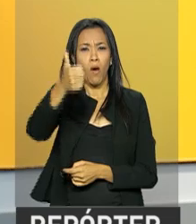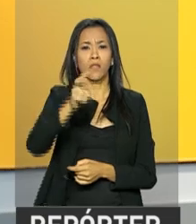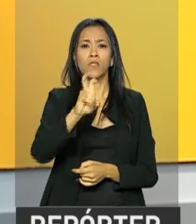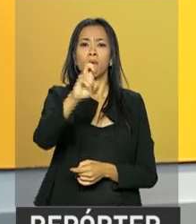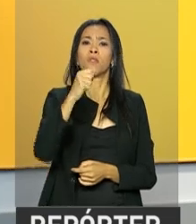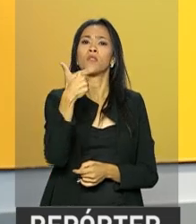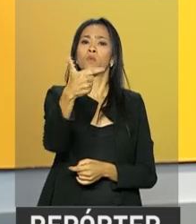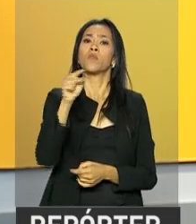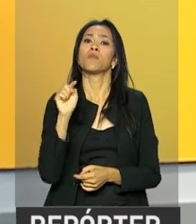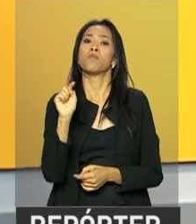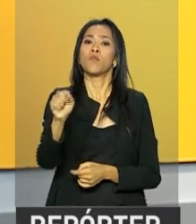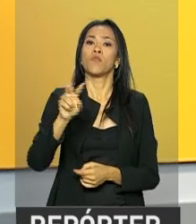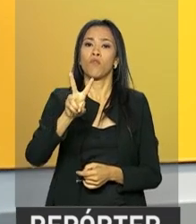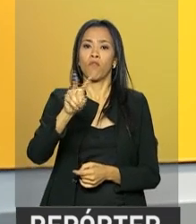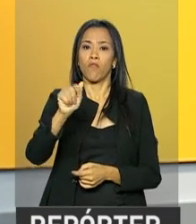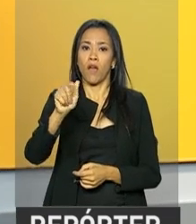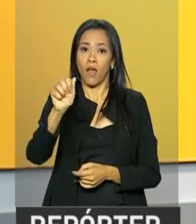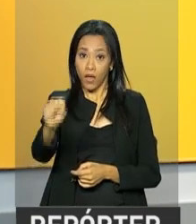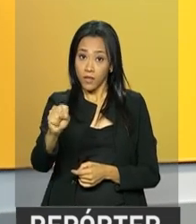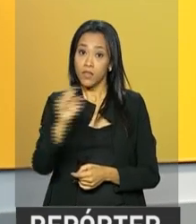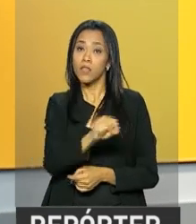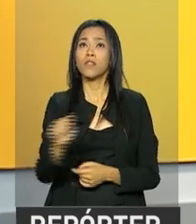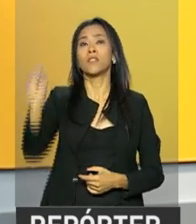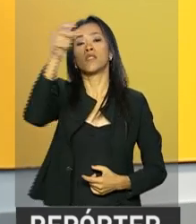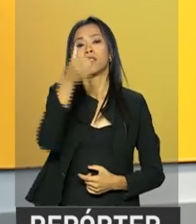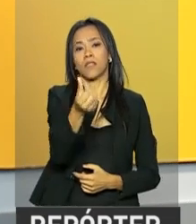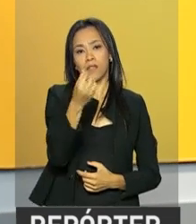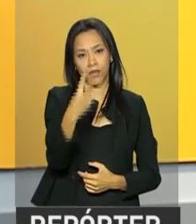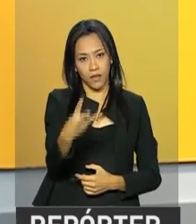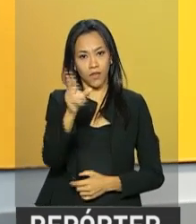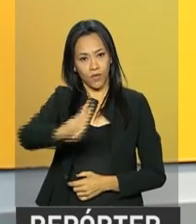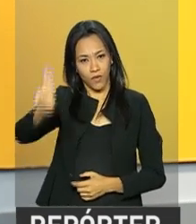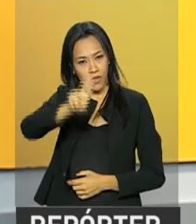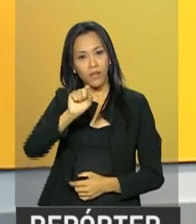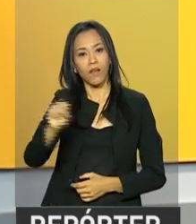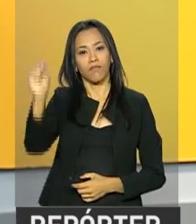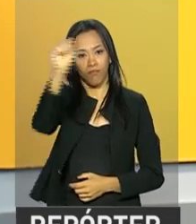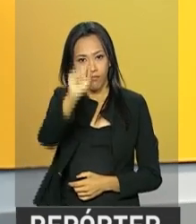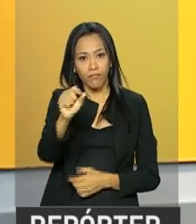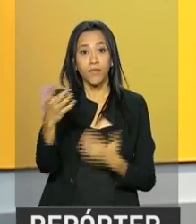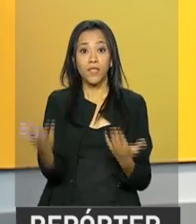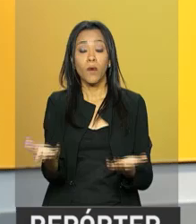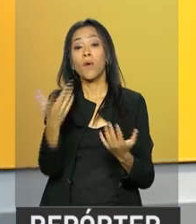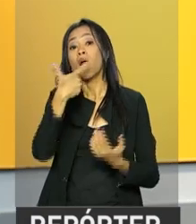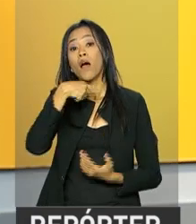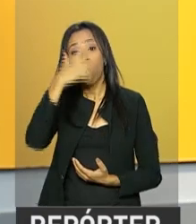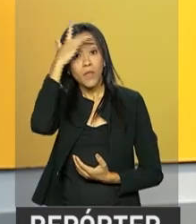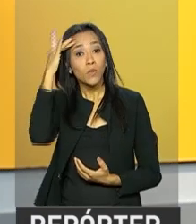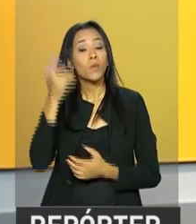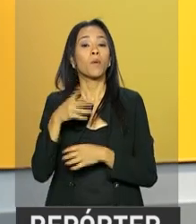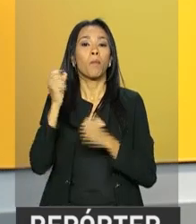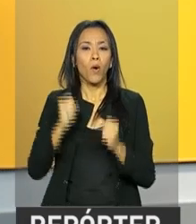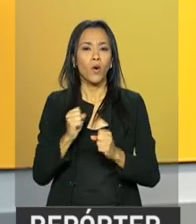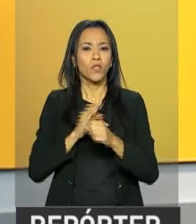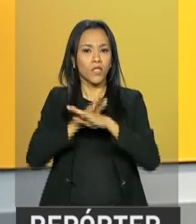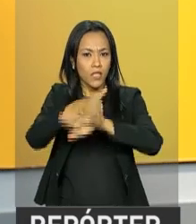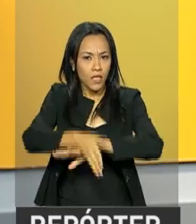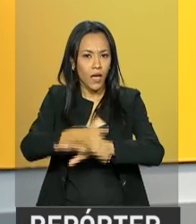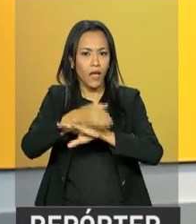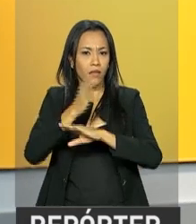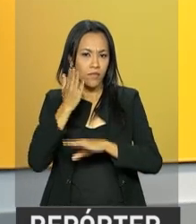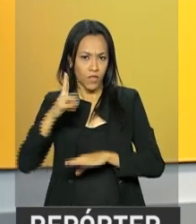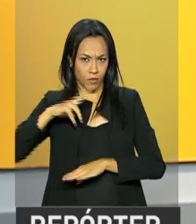52.000 vagas em 63 instituições de ensino superior o candidato pode visualizar o boletim